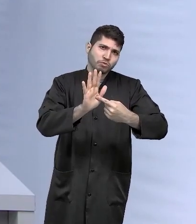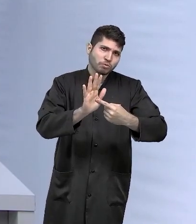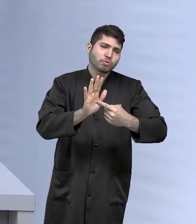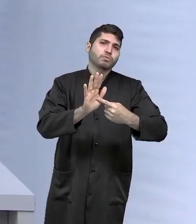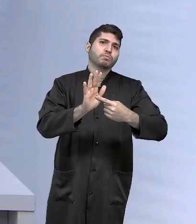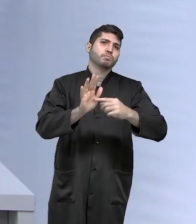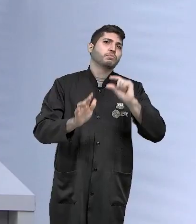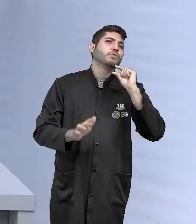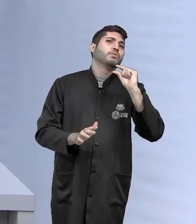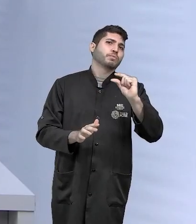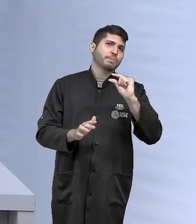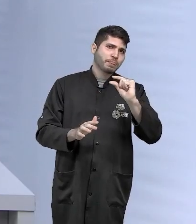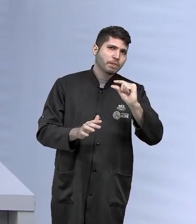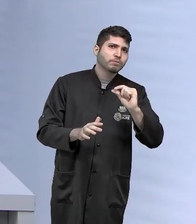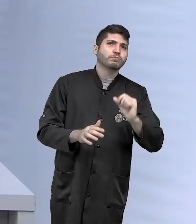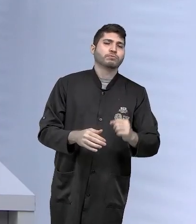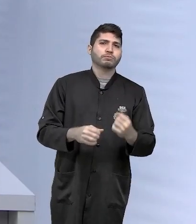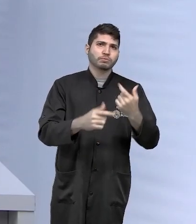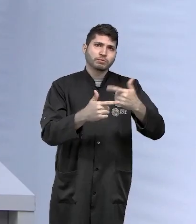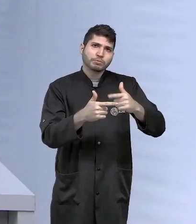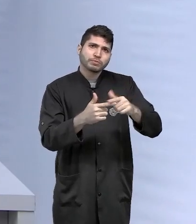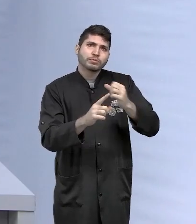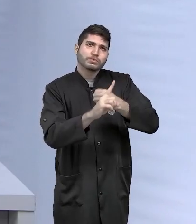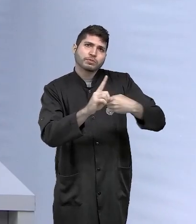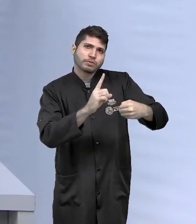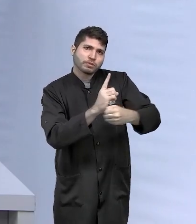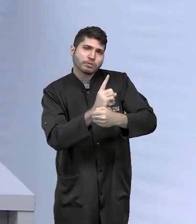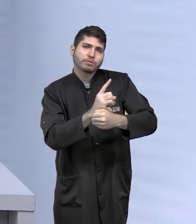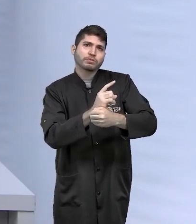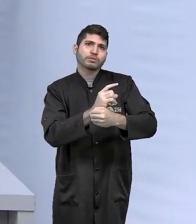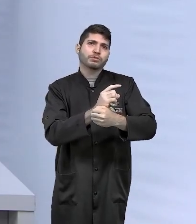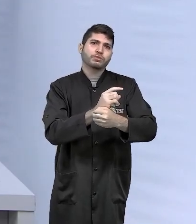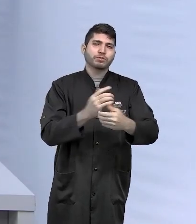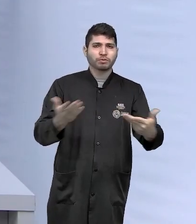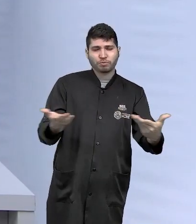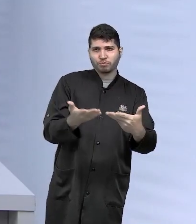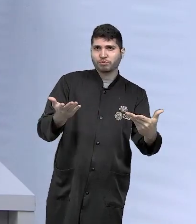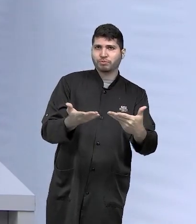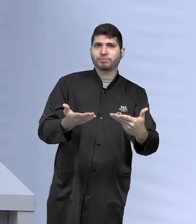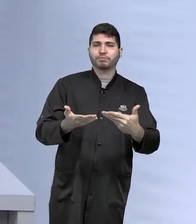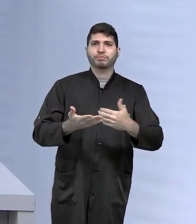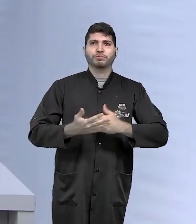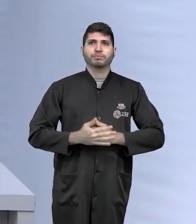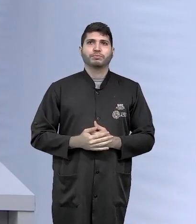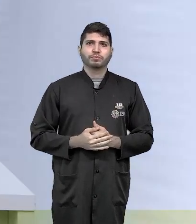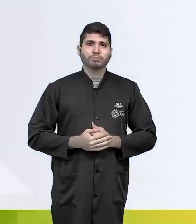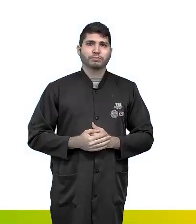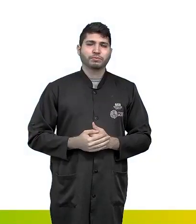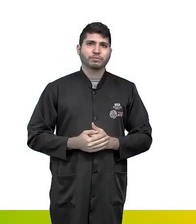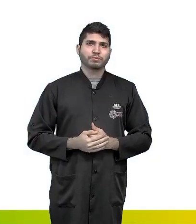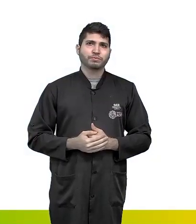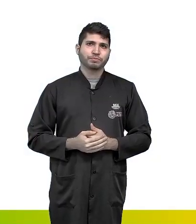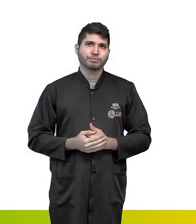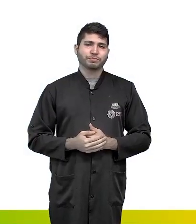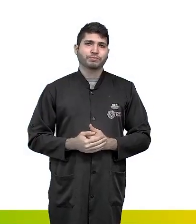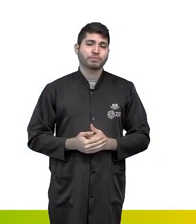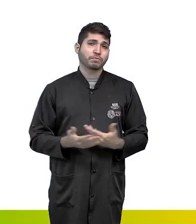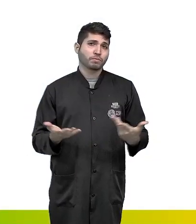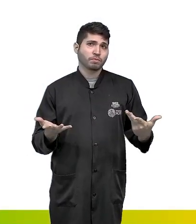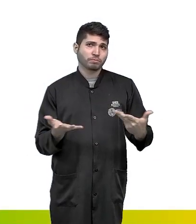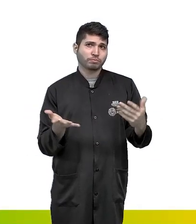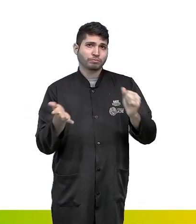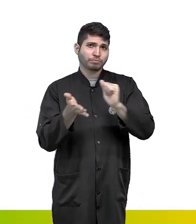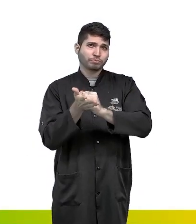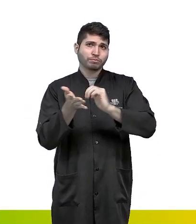de desigualdade social que existe hoje no Brasil. Eu trouxe duas questões para a gente trabalhar aqui hoje, referente ao nosso